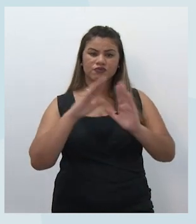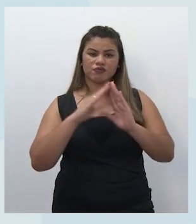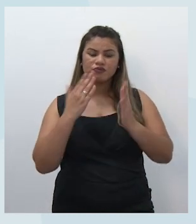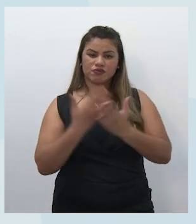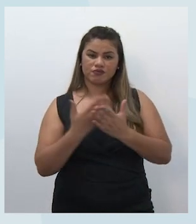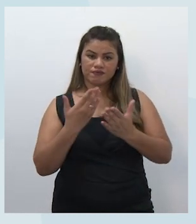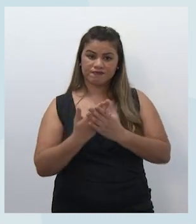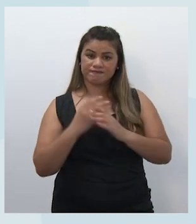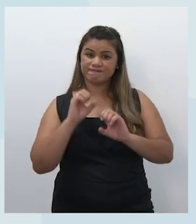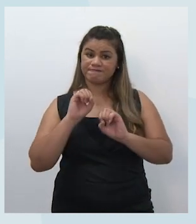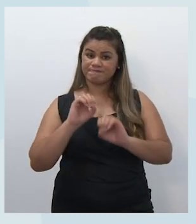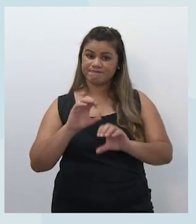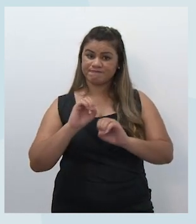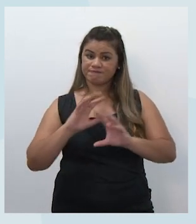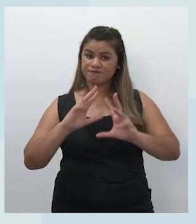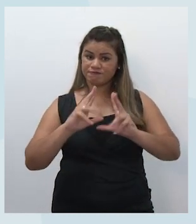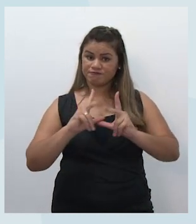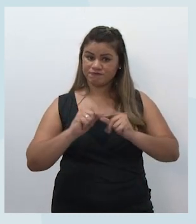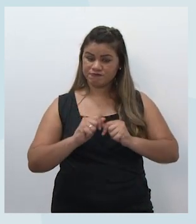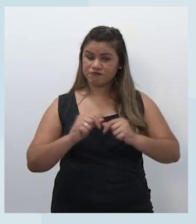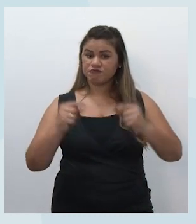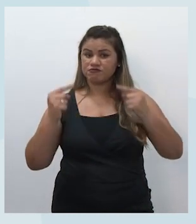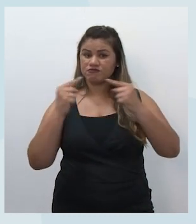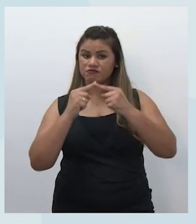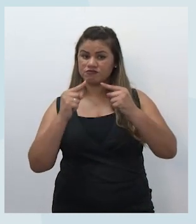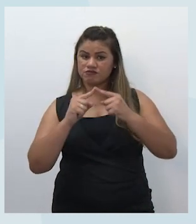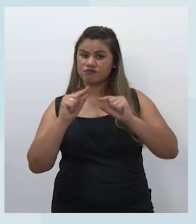educação integral, né, ela vai